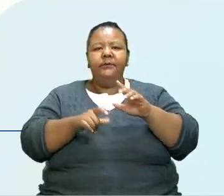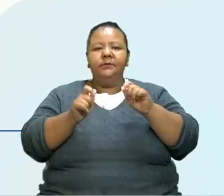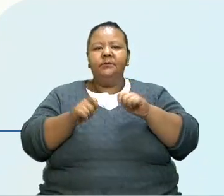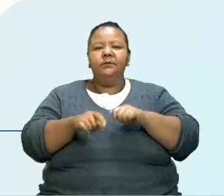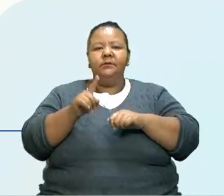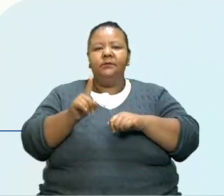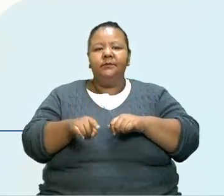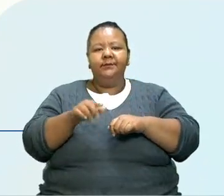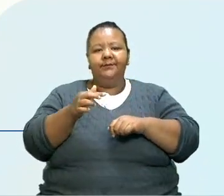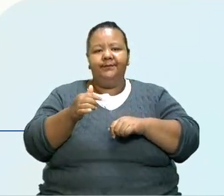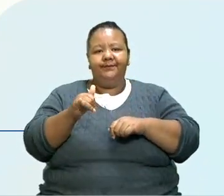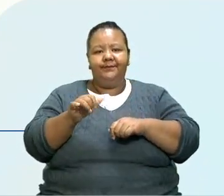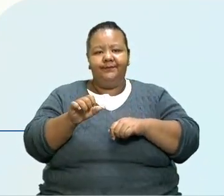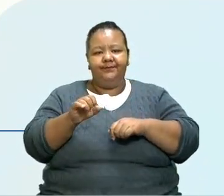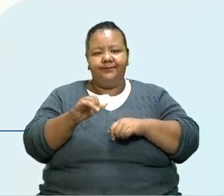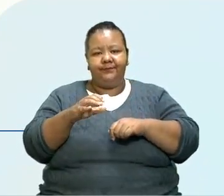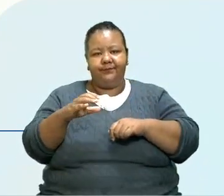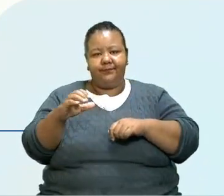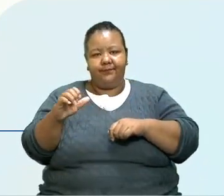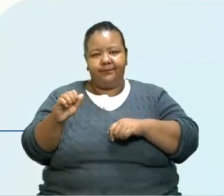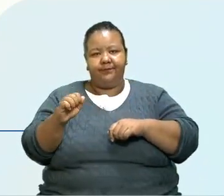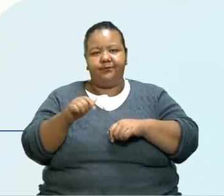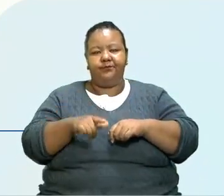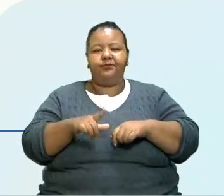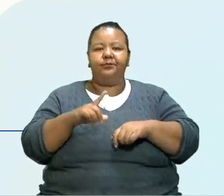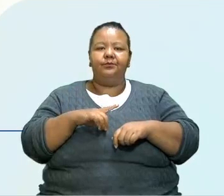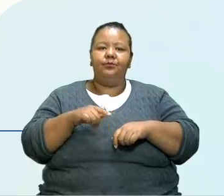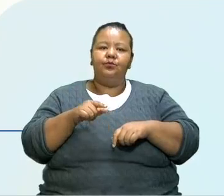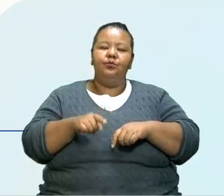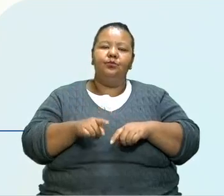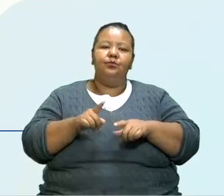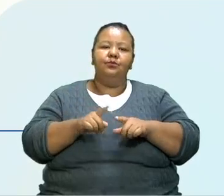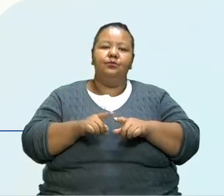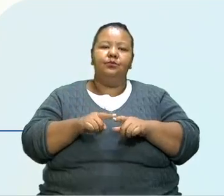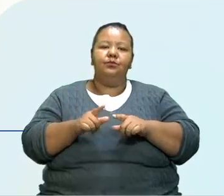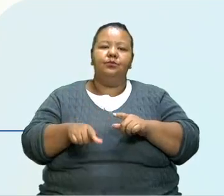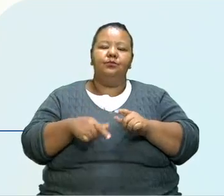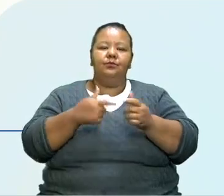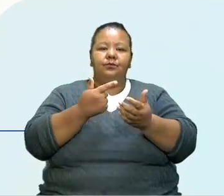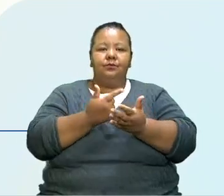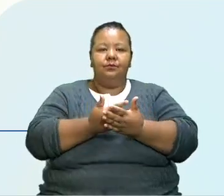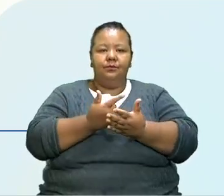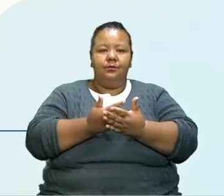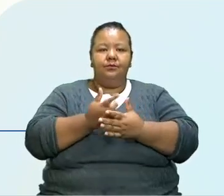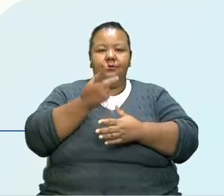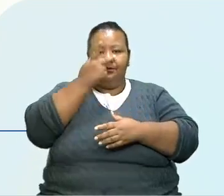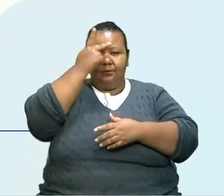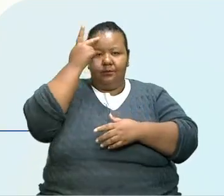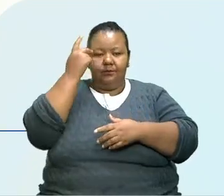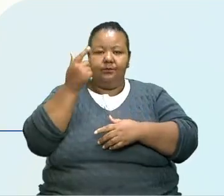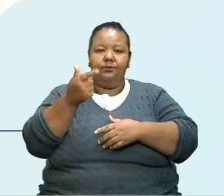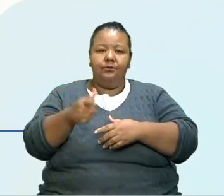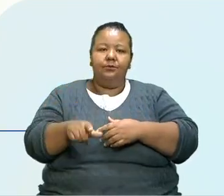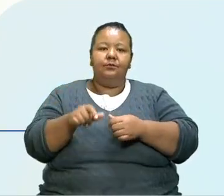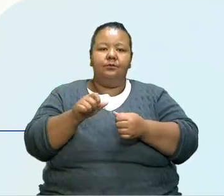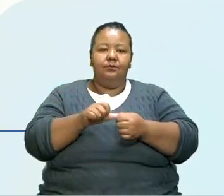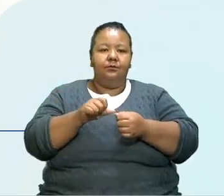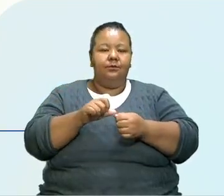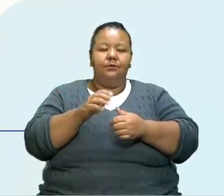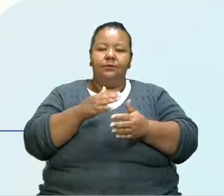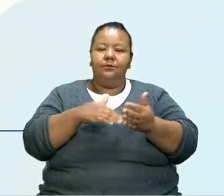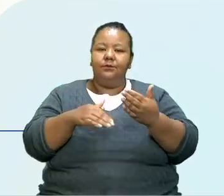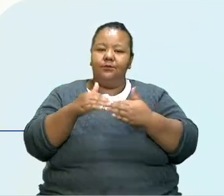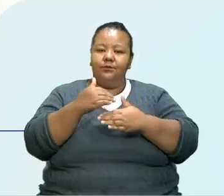as físicas, eu tenho a questão das tarefas, que a pessoa consegue realizar todas as